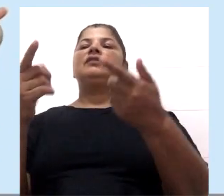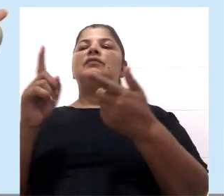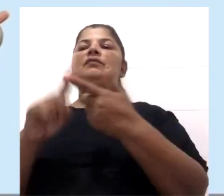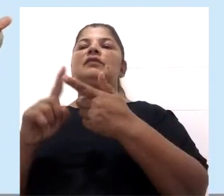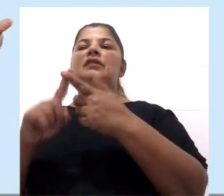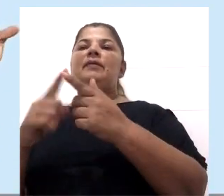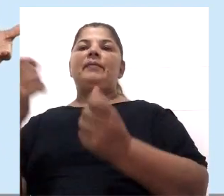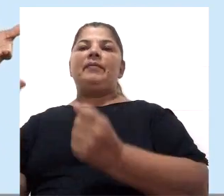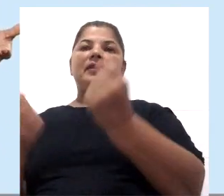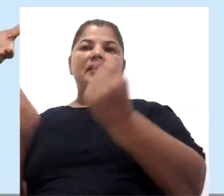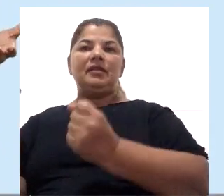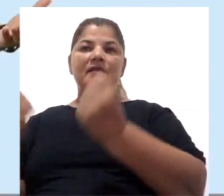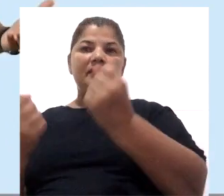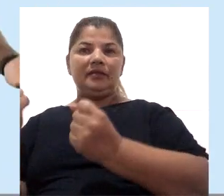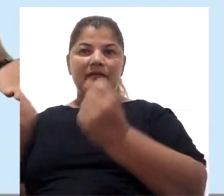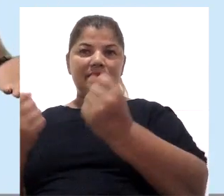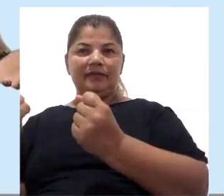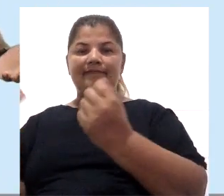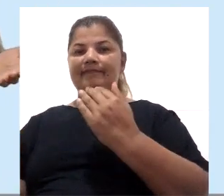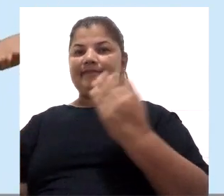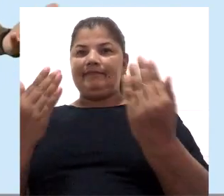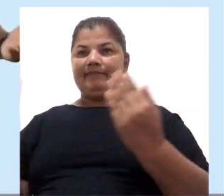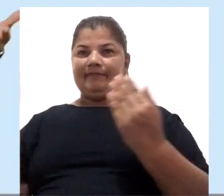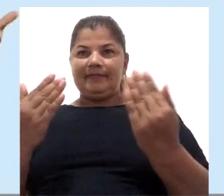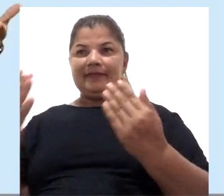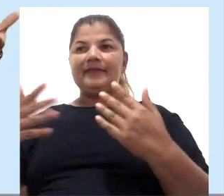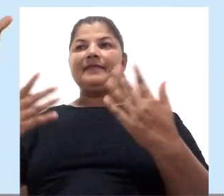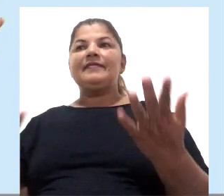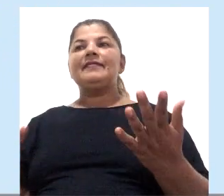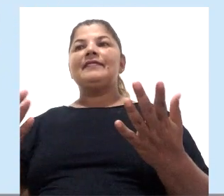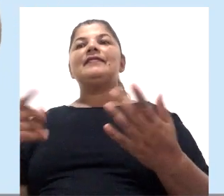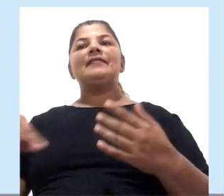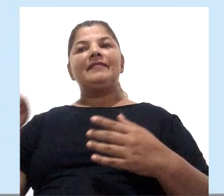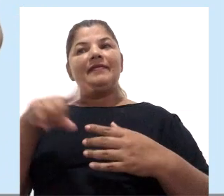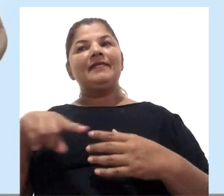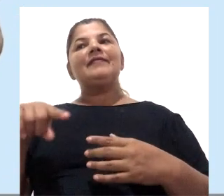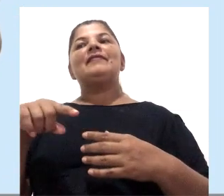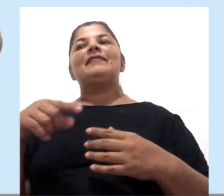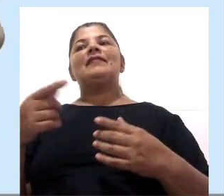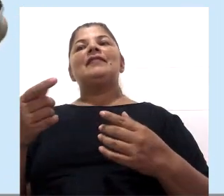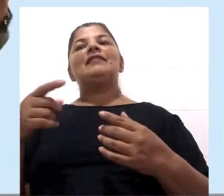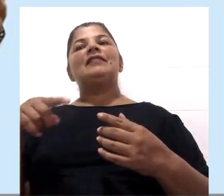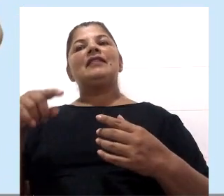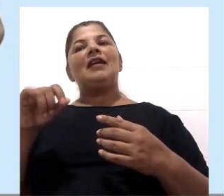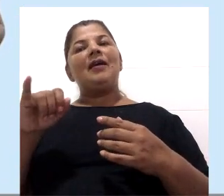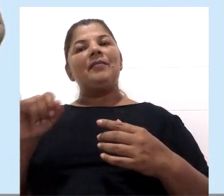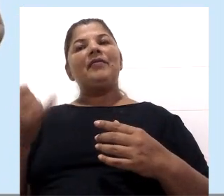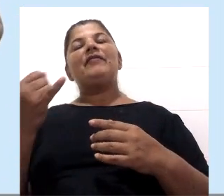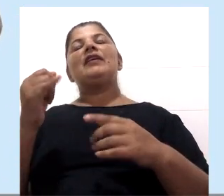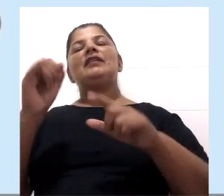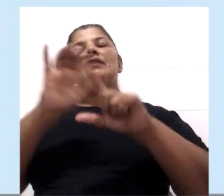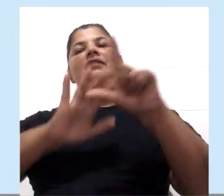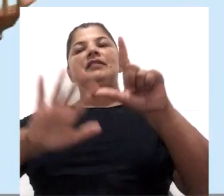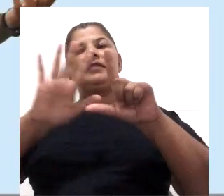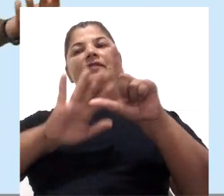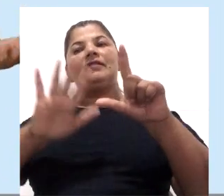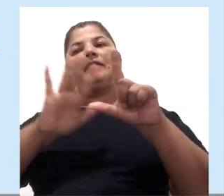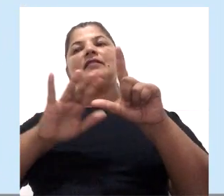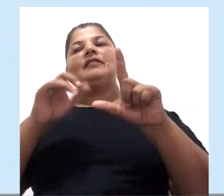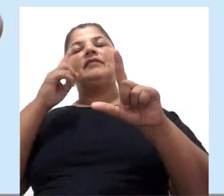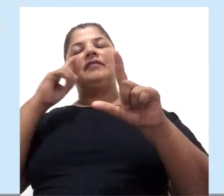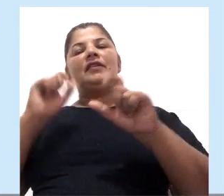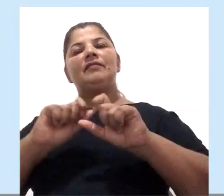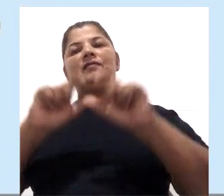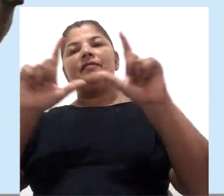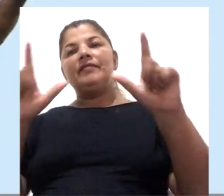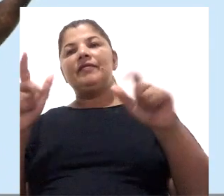tá? E citamos também o setor automobilístico para fazer essa comparação. Então, sétimo ano, peço que vocês vão até essa plataforma AVA